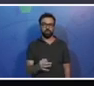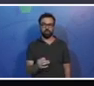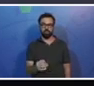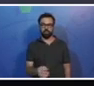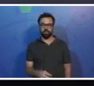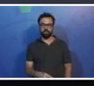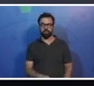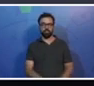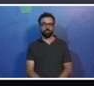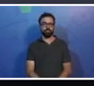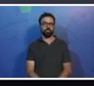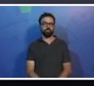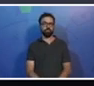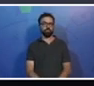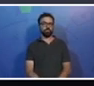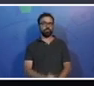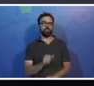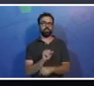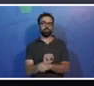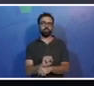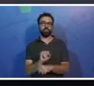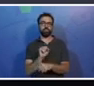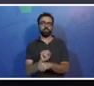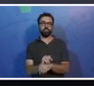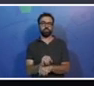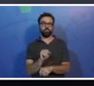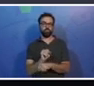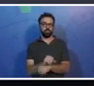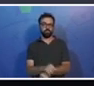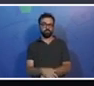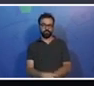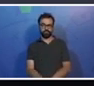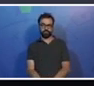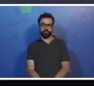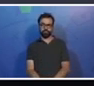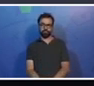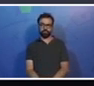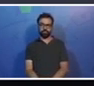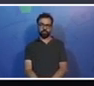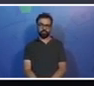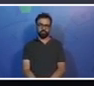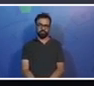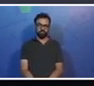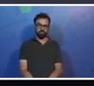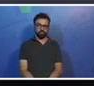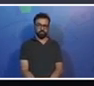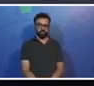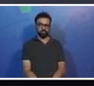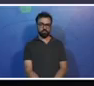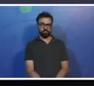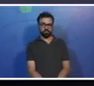1, 2, 3, 4, 5. 5 segundinhos.